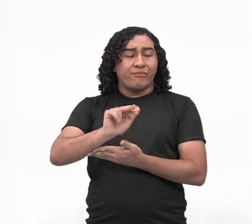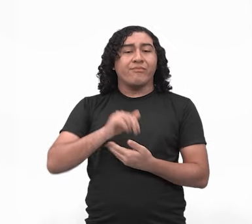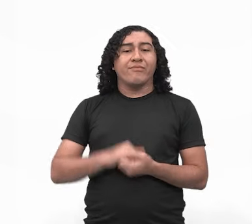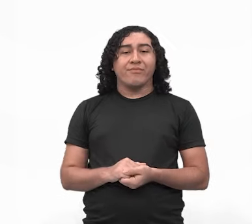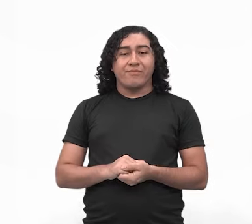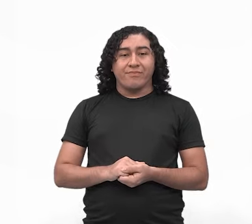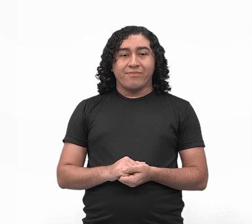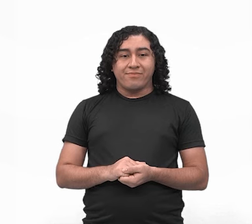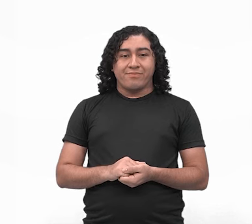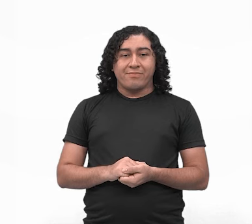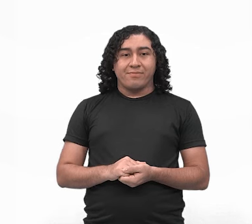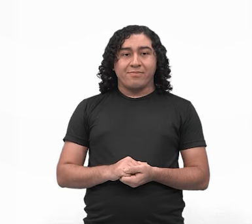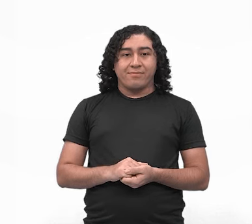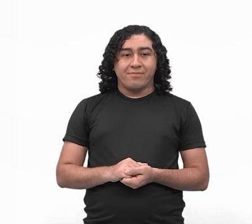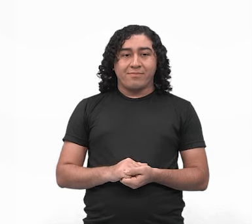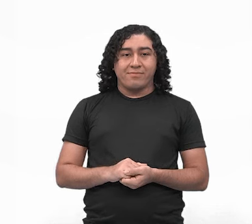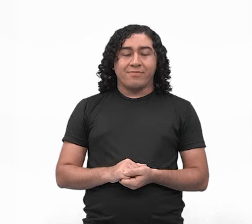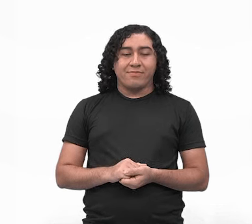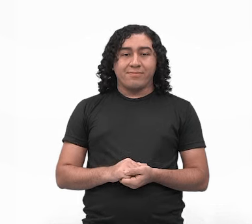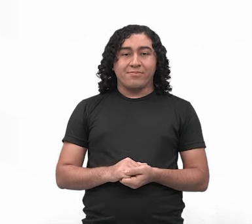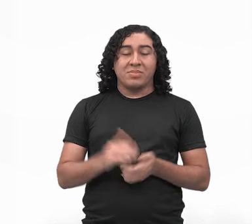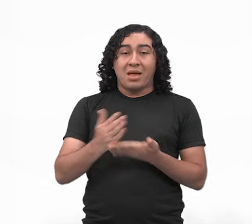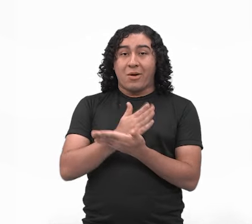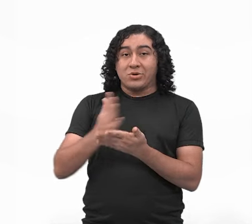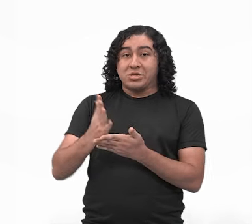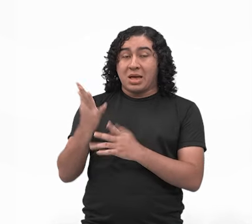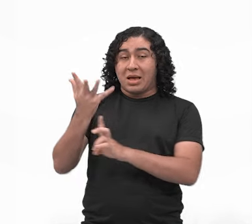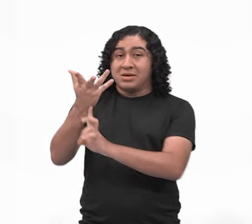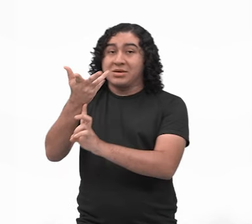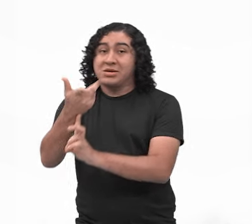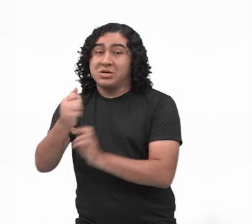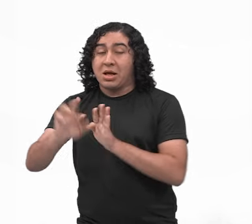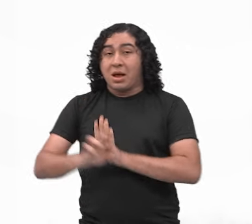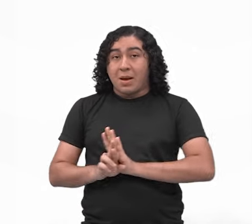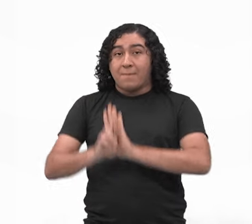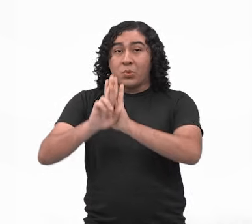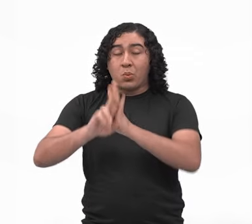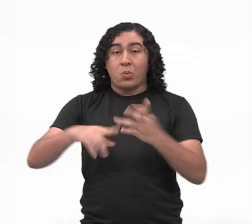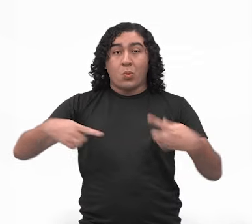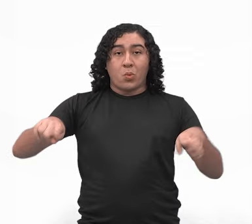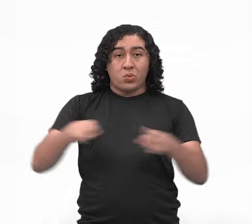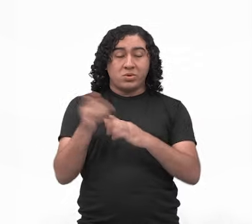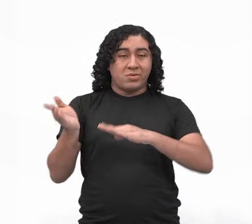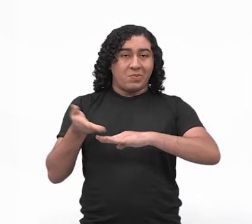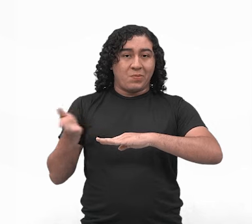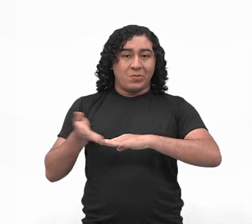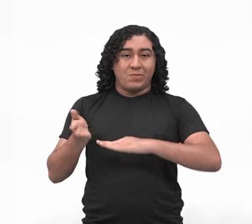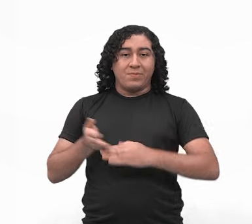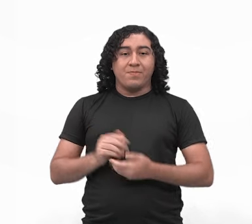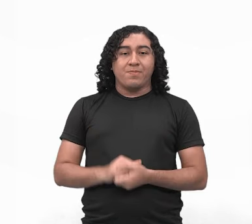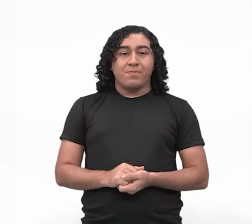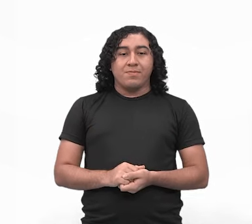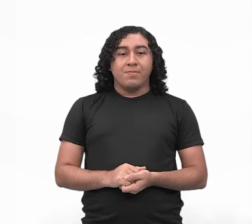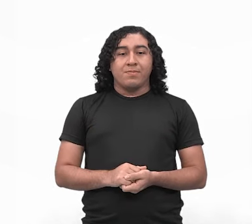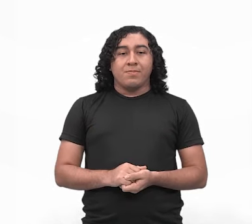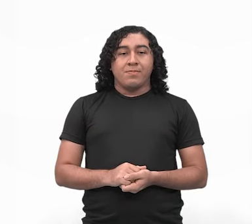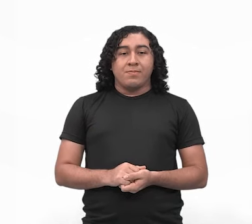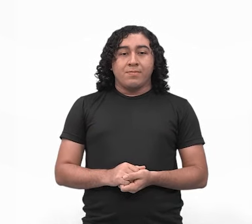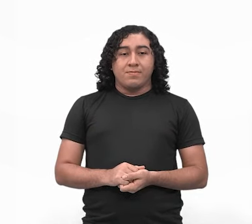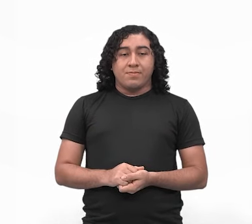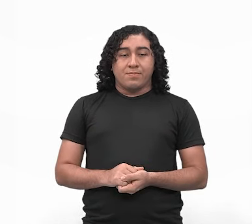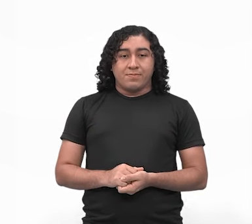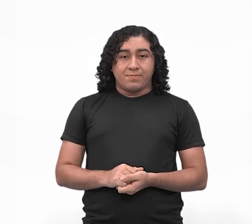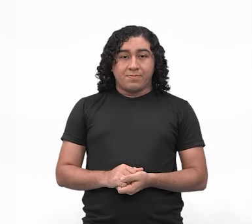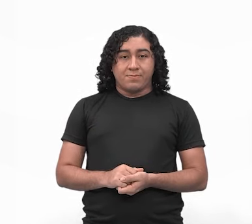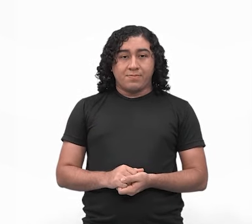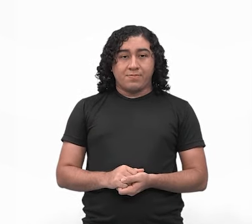estão alguns movimentos e artistas representativos da música contemporânea. Nós temos John Cage, que é a